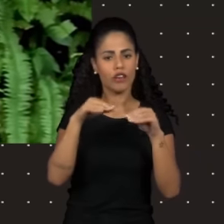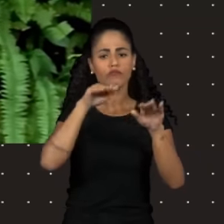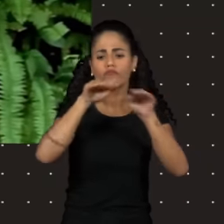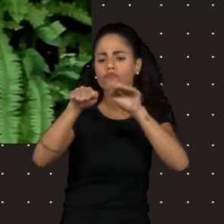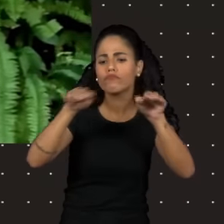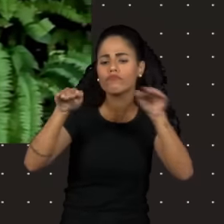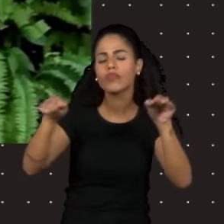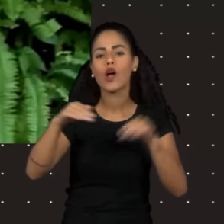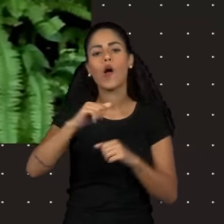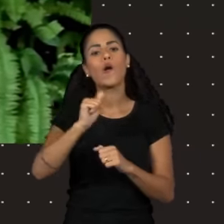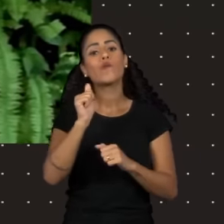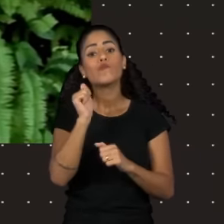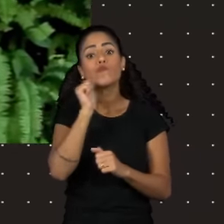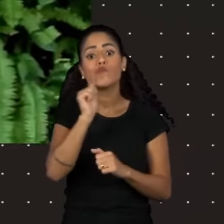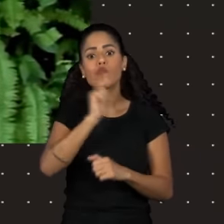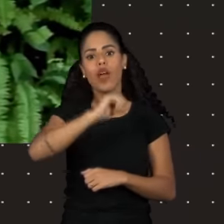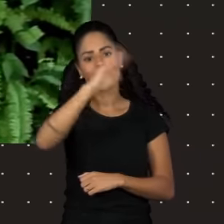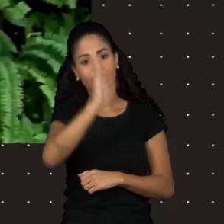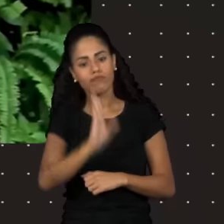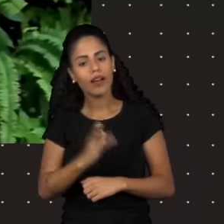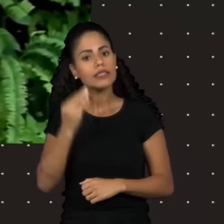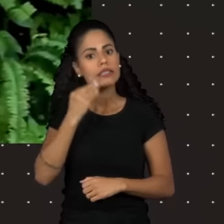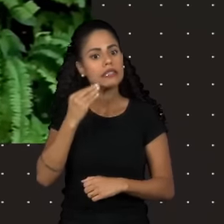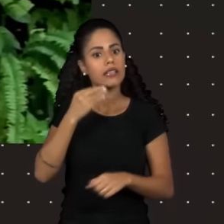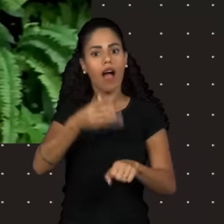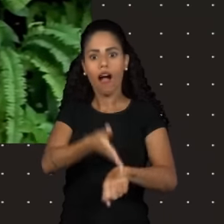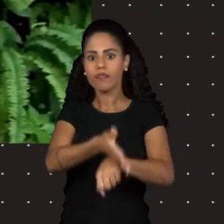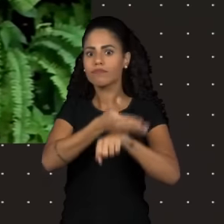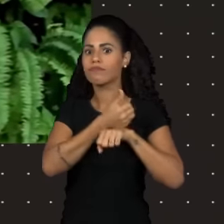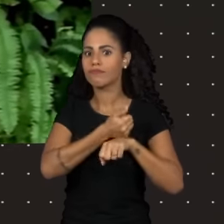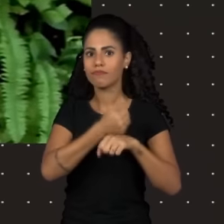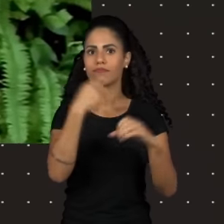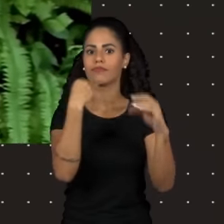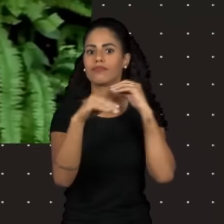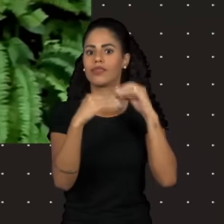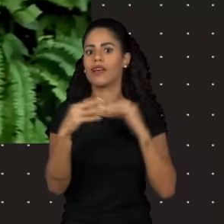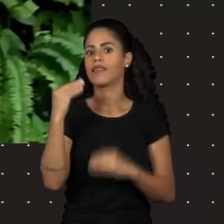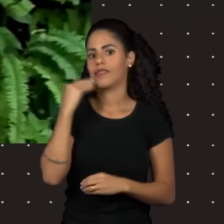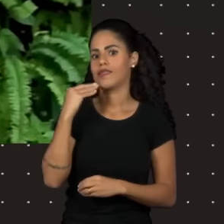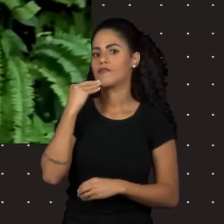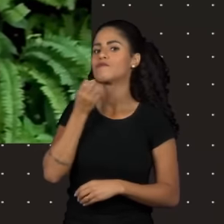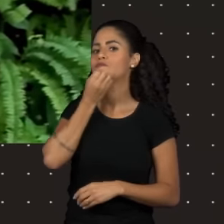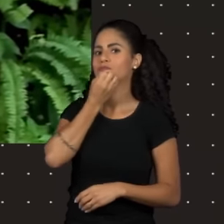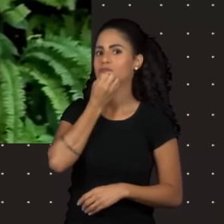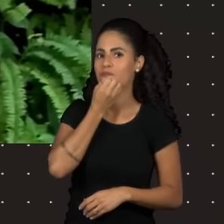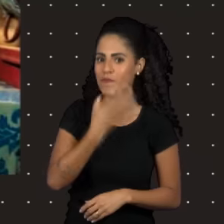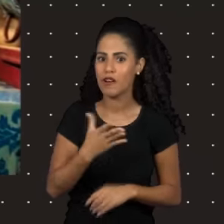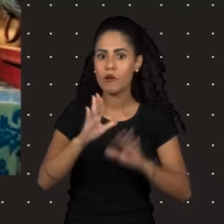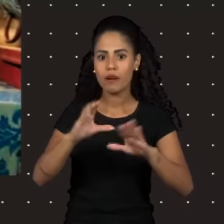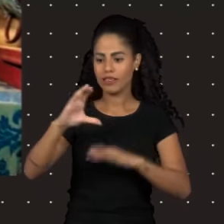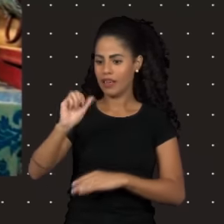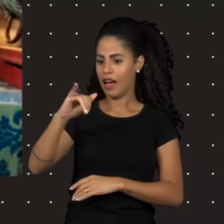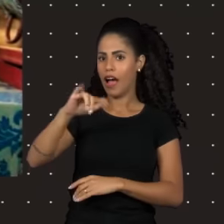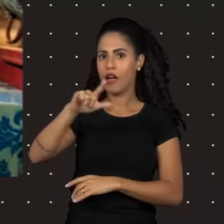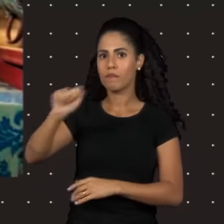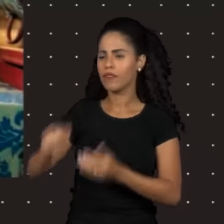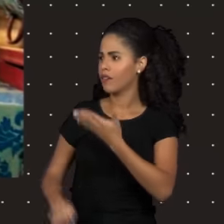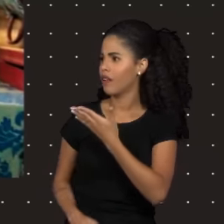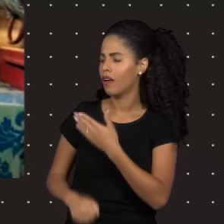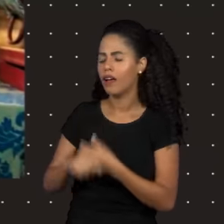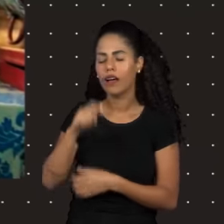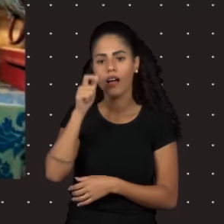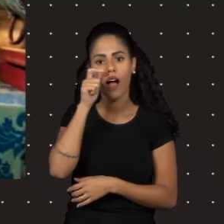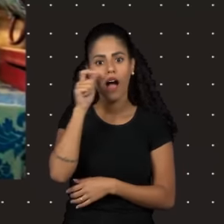inteiro para fazer o teste para a Manuela. Foram testes muito bons. Agora, o da Camila era impressionante,